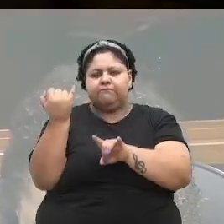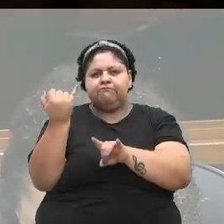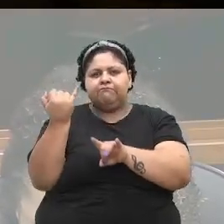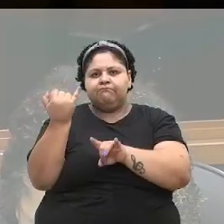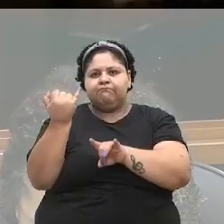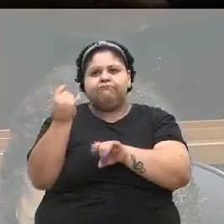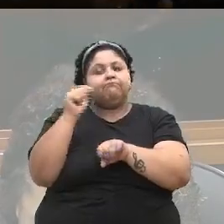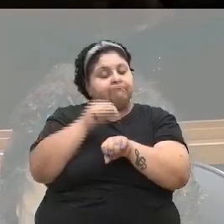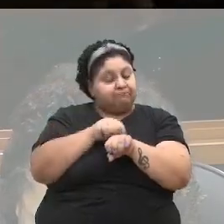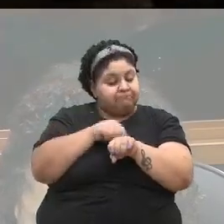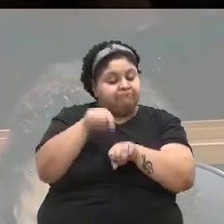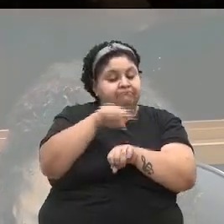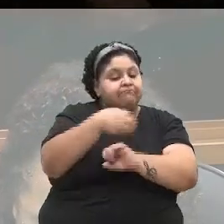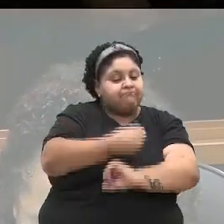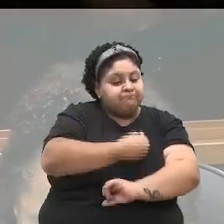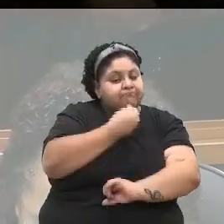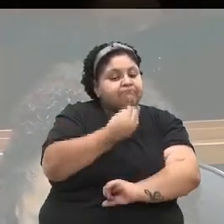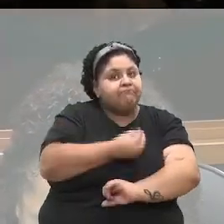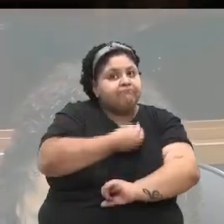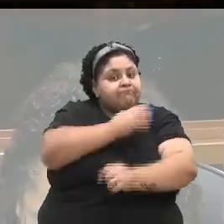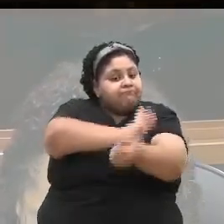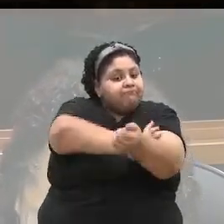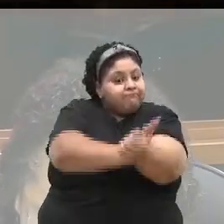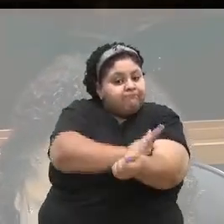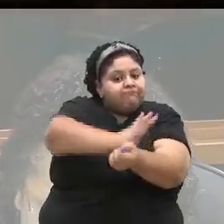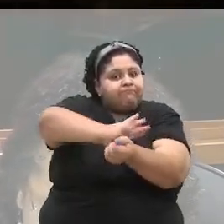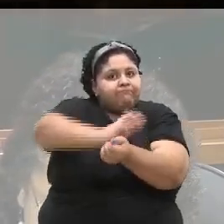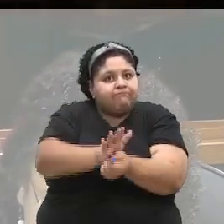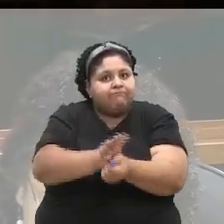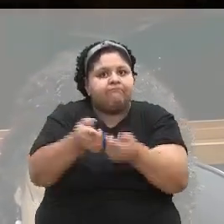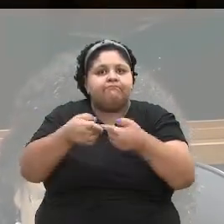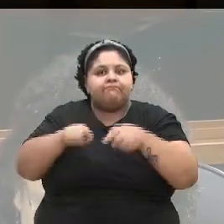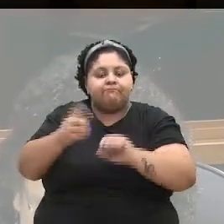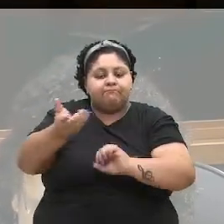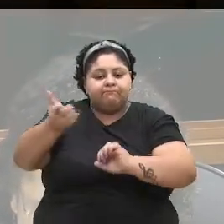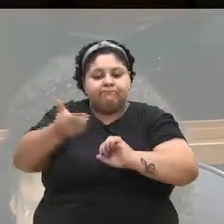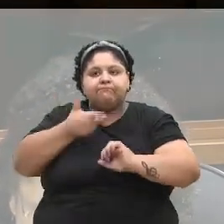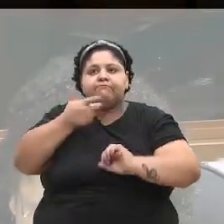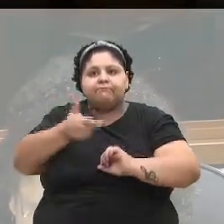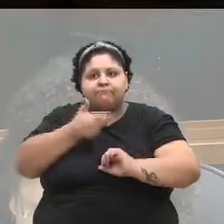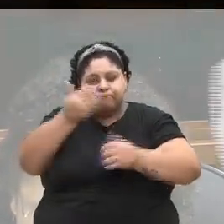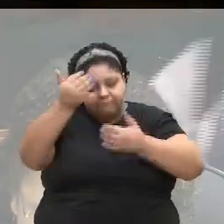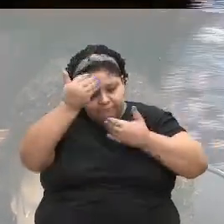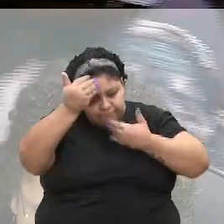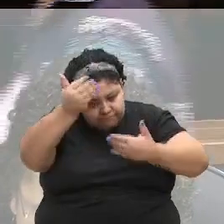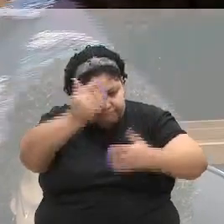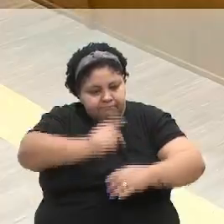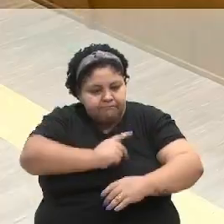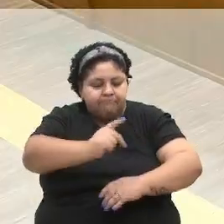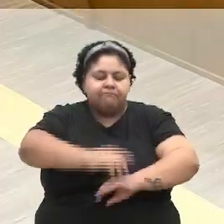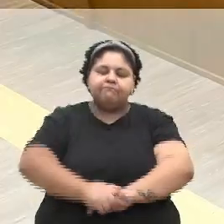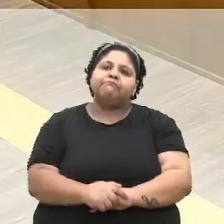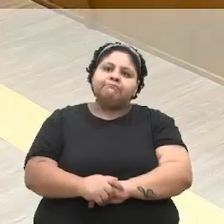tempo ainda que a gente vive com discriminação e preconceito, mas queria destacar essa questão. Obrigado,